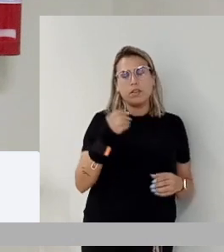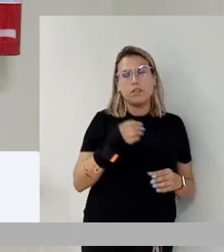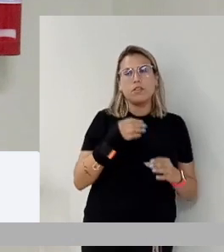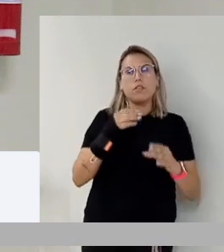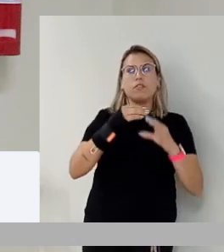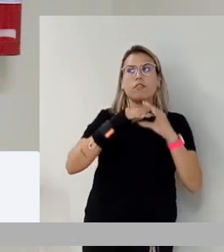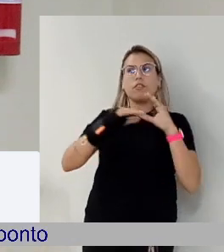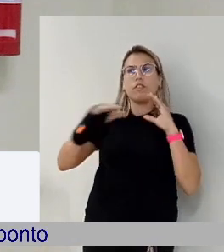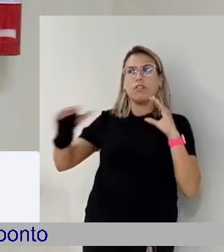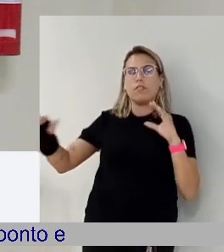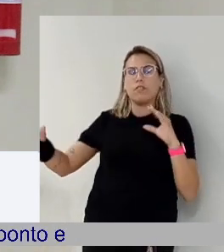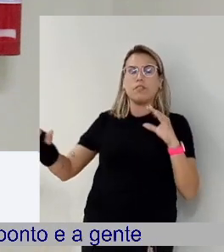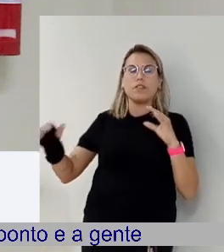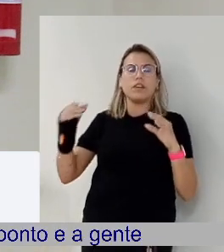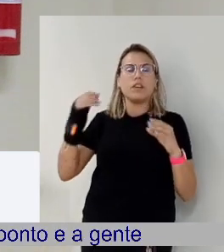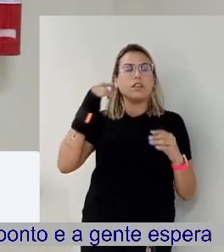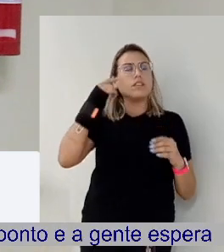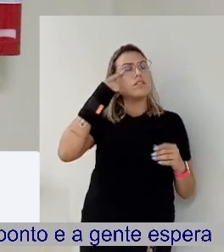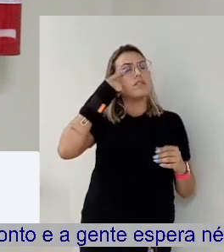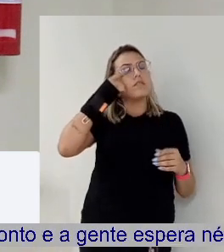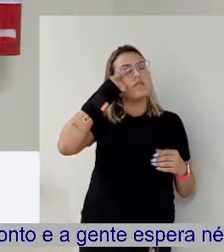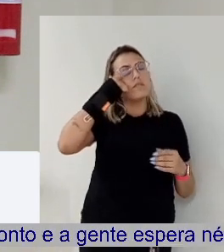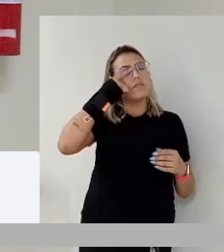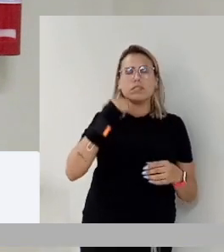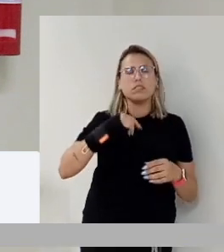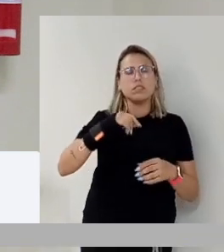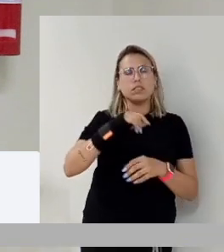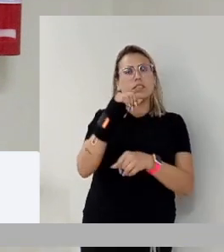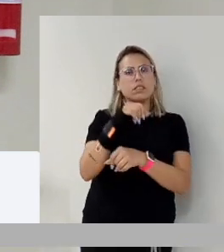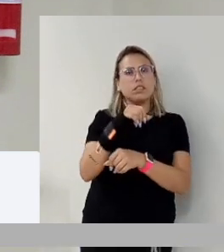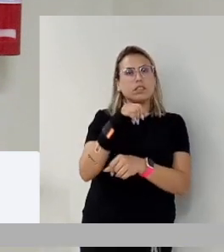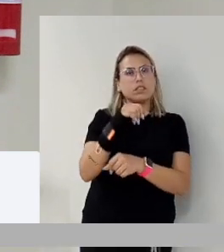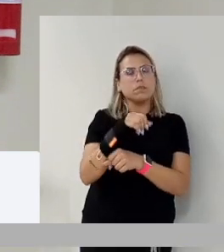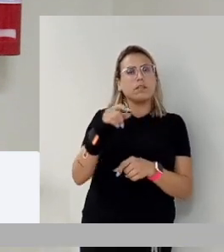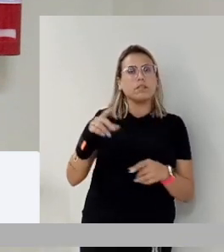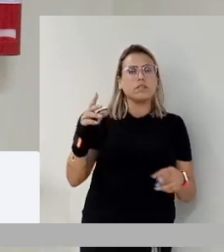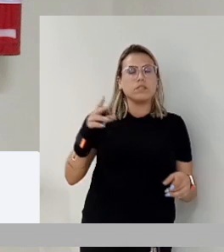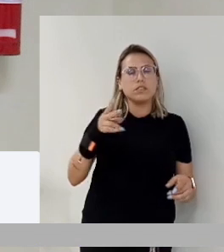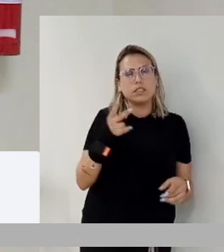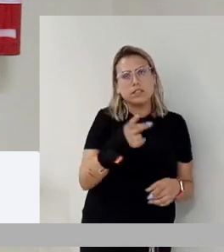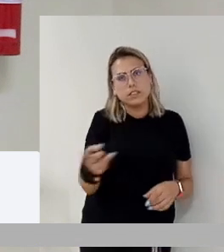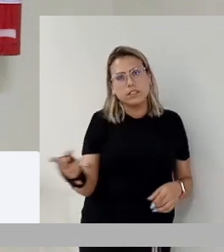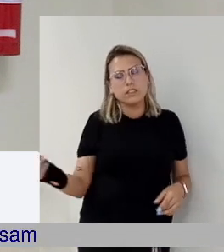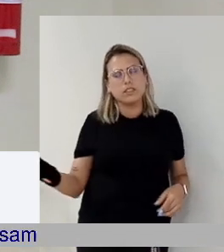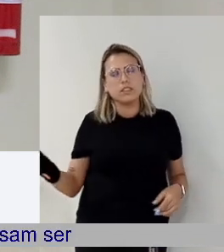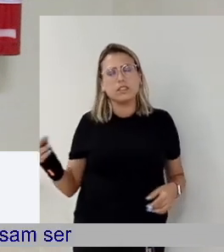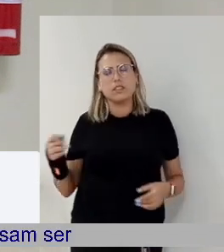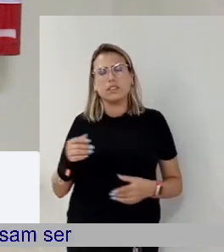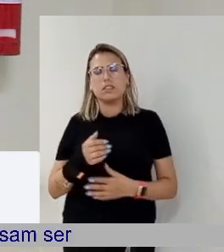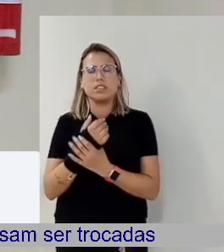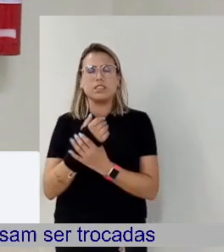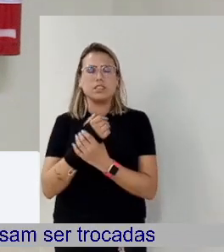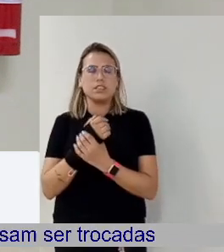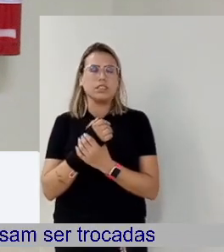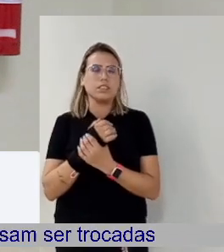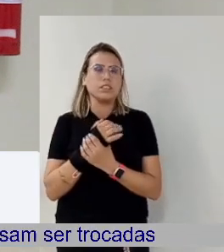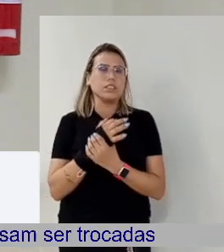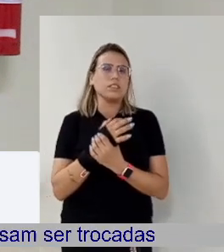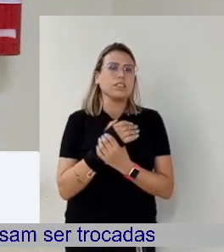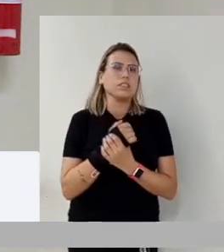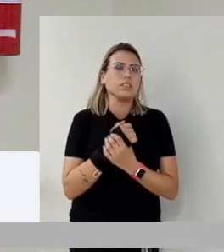o ponto e a gente espera né que possa ser feita essa e possam ser trocar essas